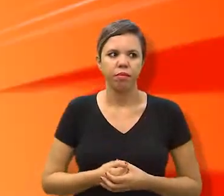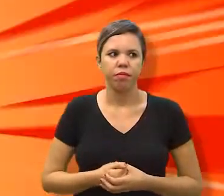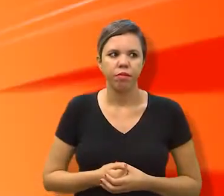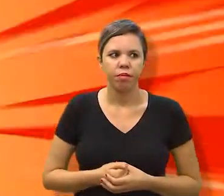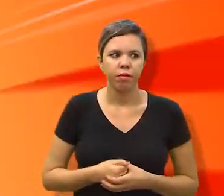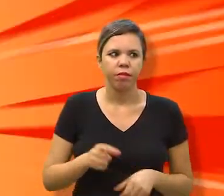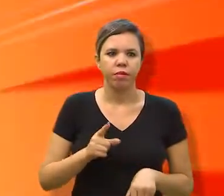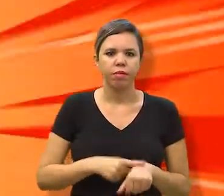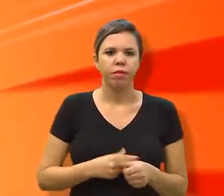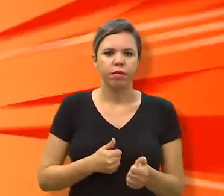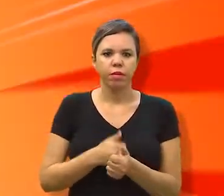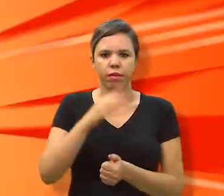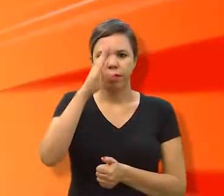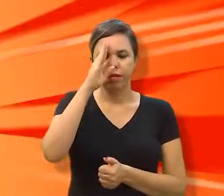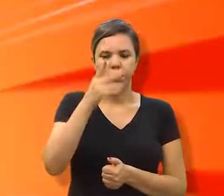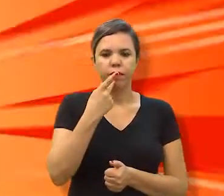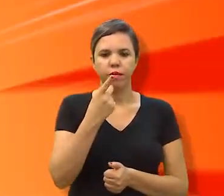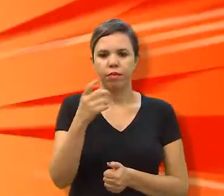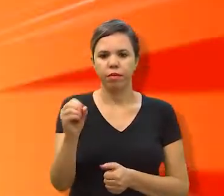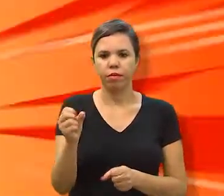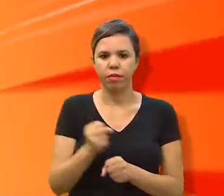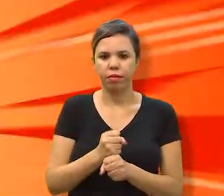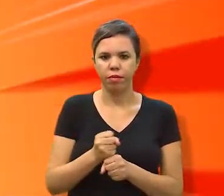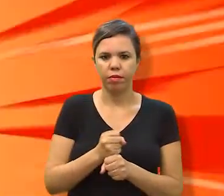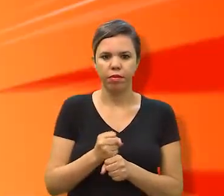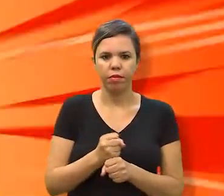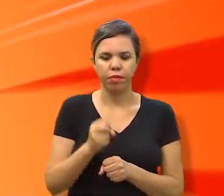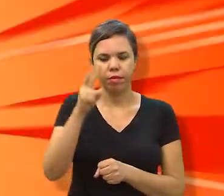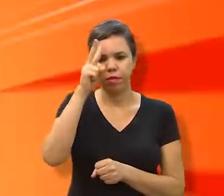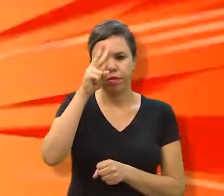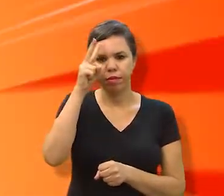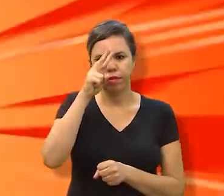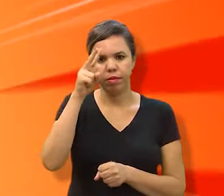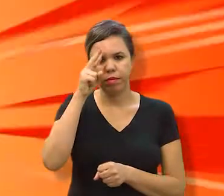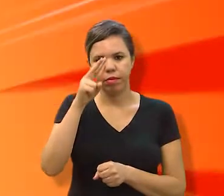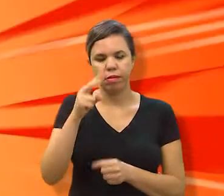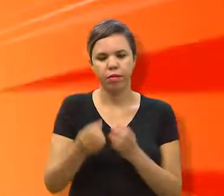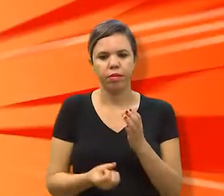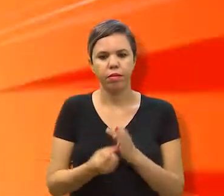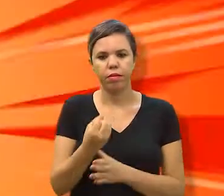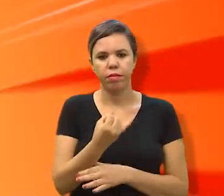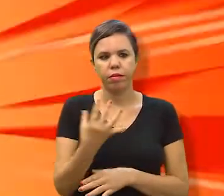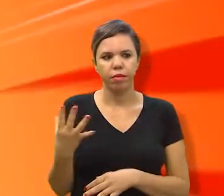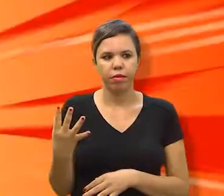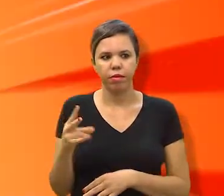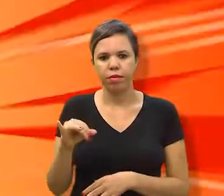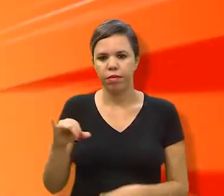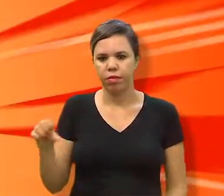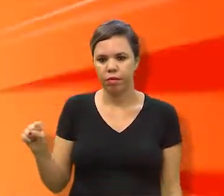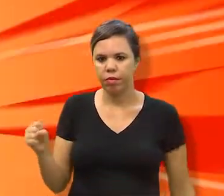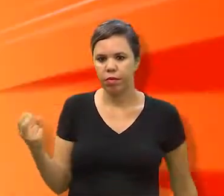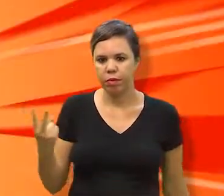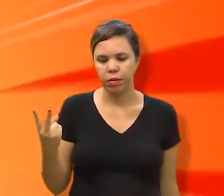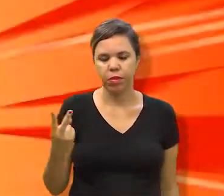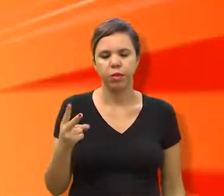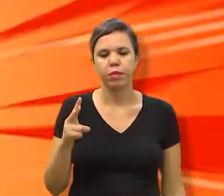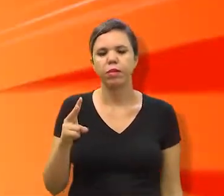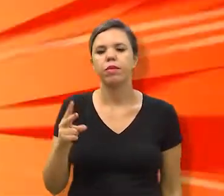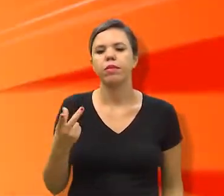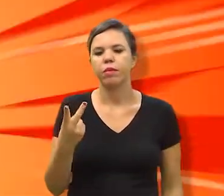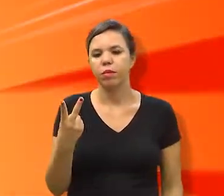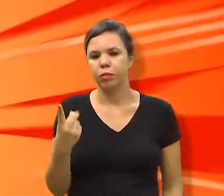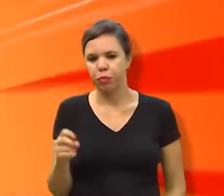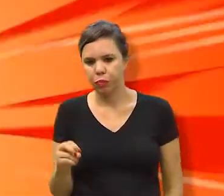ter tanto tempo, né? Principalmente eu, como eu disse, com 10 anos, assim, pensando na história, bolando, criando os volumes, né? O Vinícius entrou comigo em 2015 pra